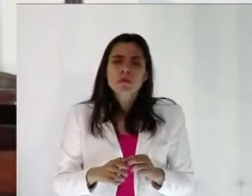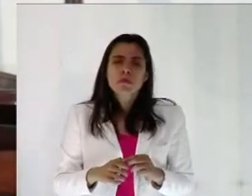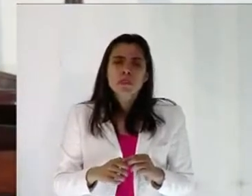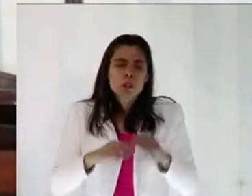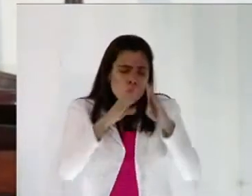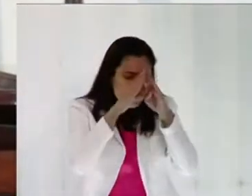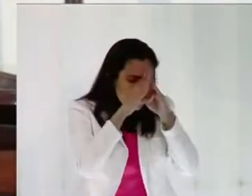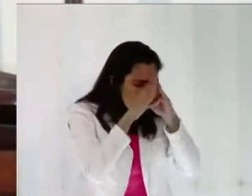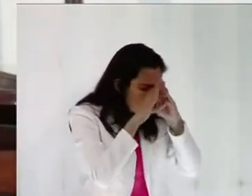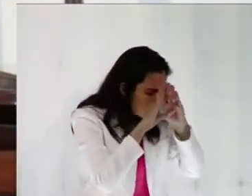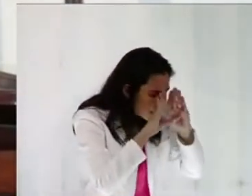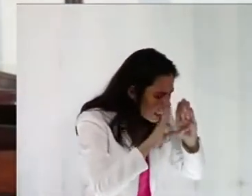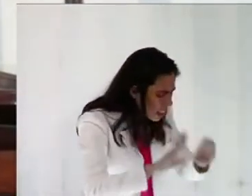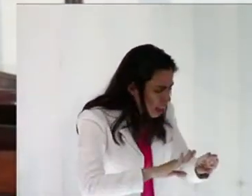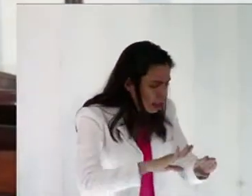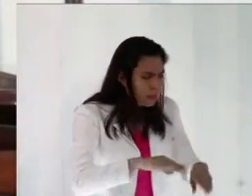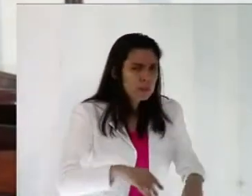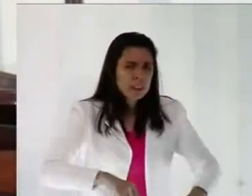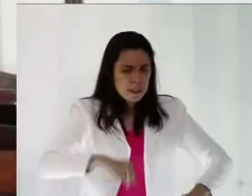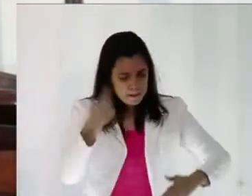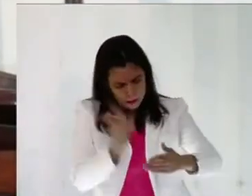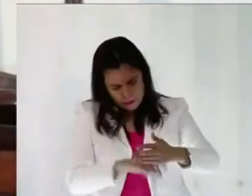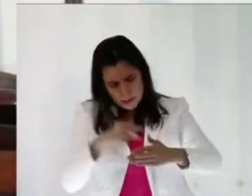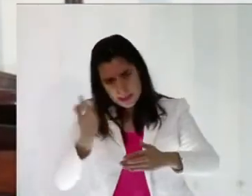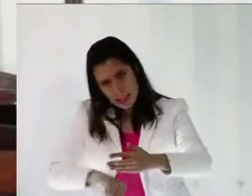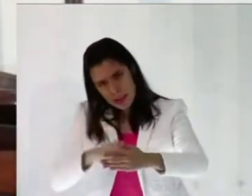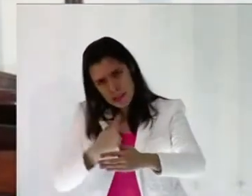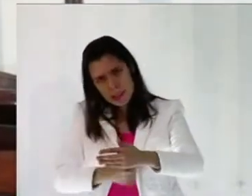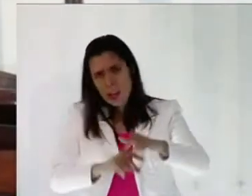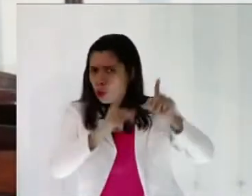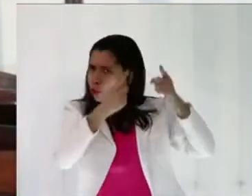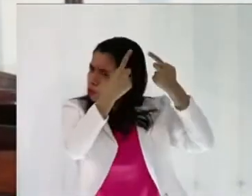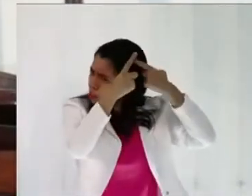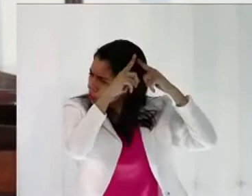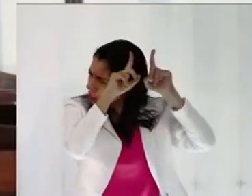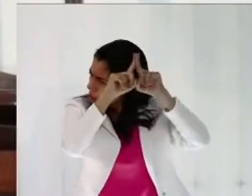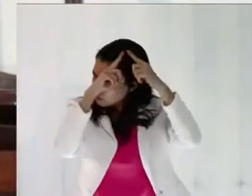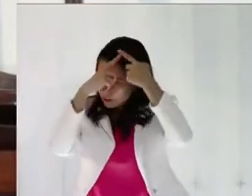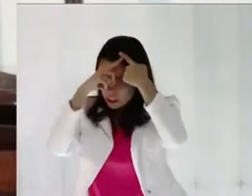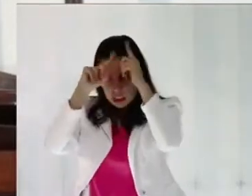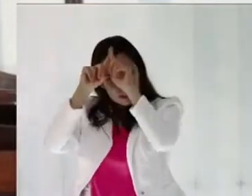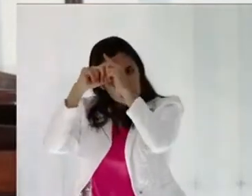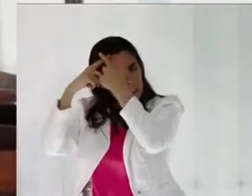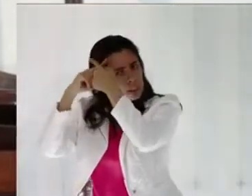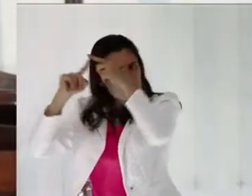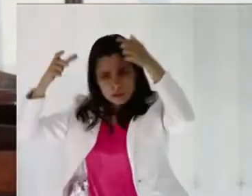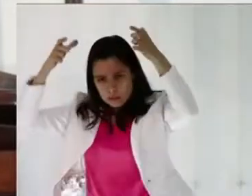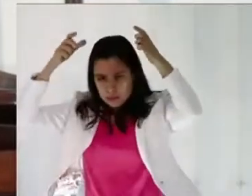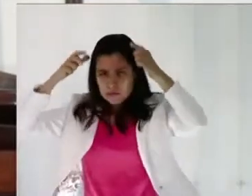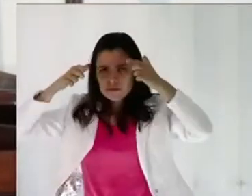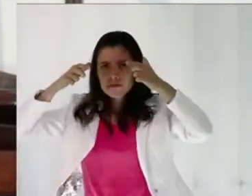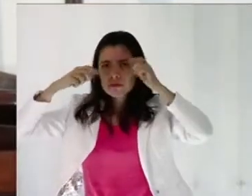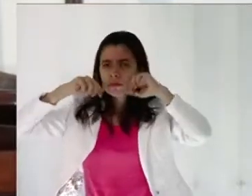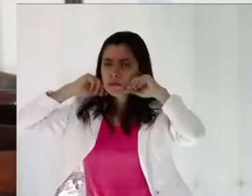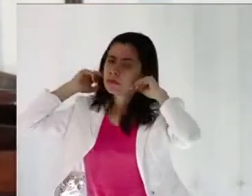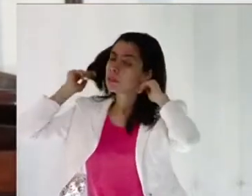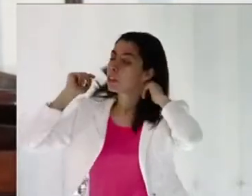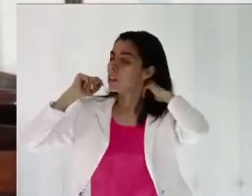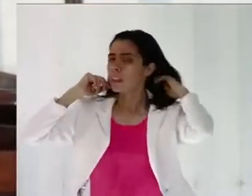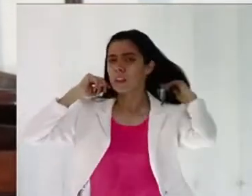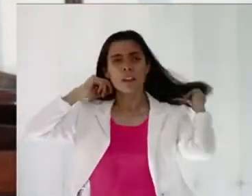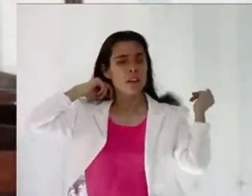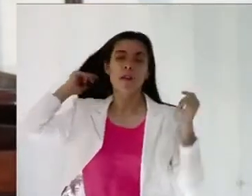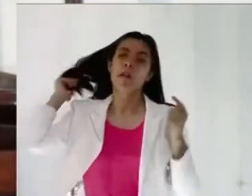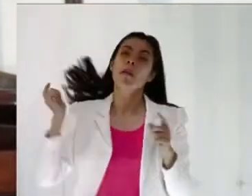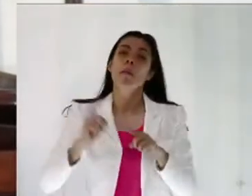foi despido, fizeram vários escárnios com o nosso Senhor Jesus, mas ele não abriu a sua boca.